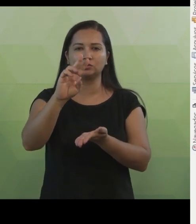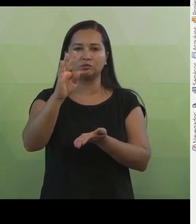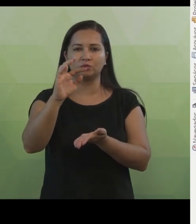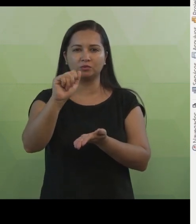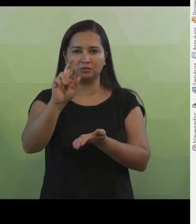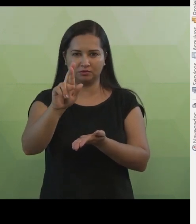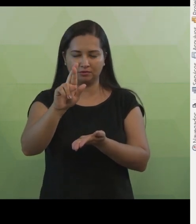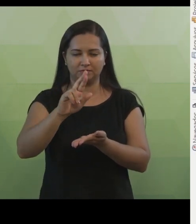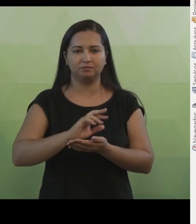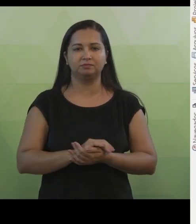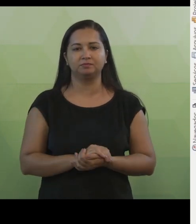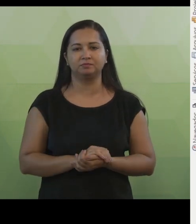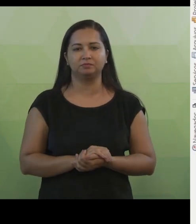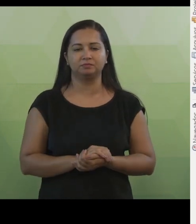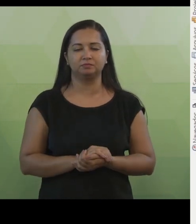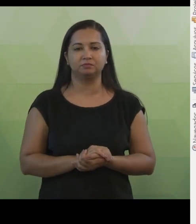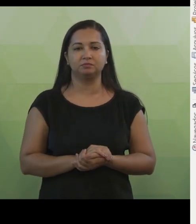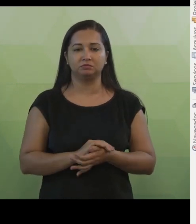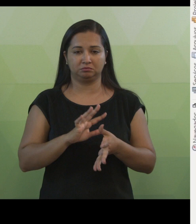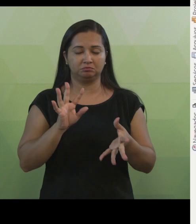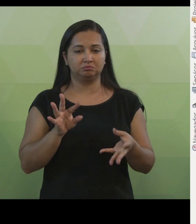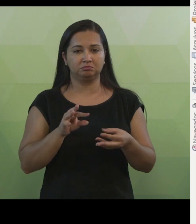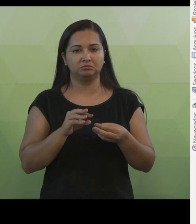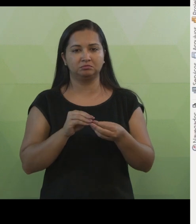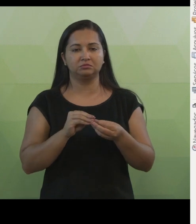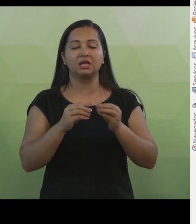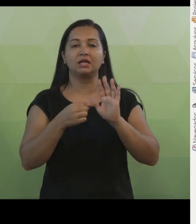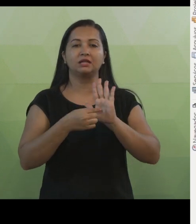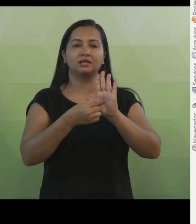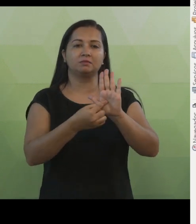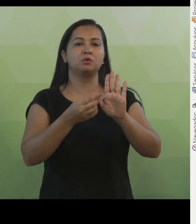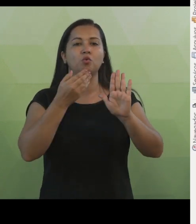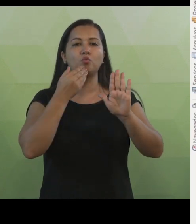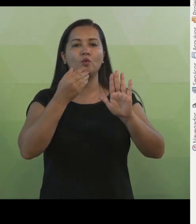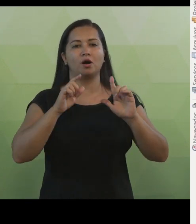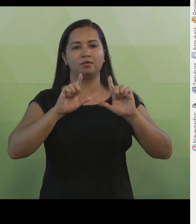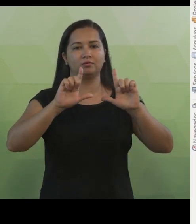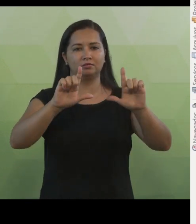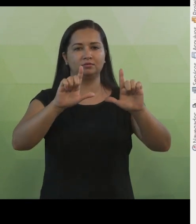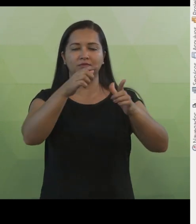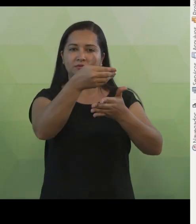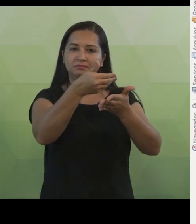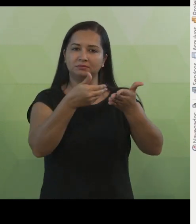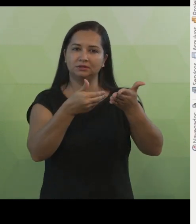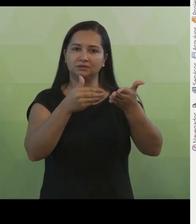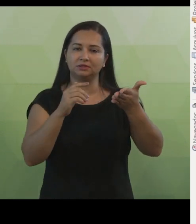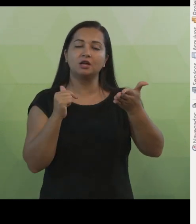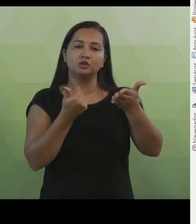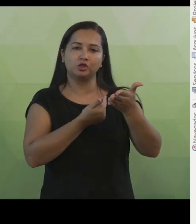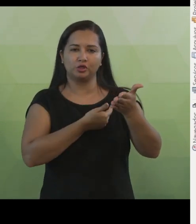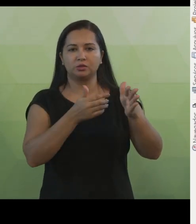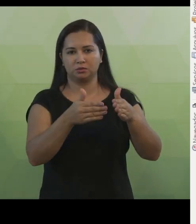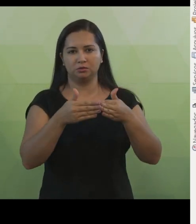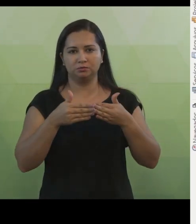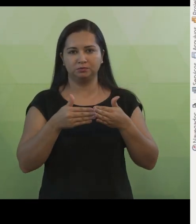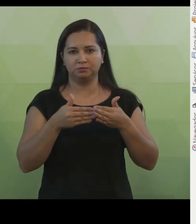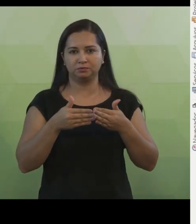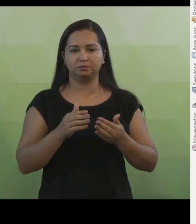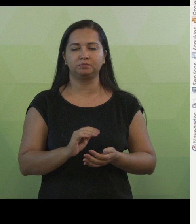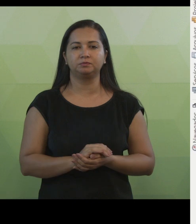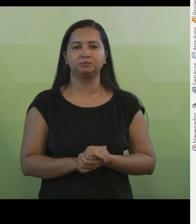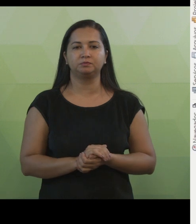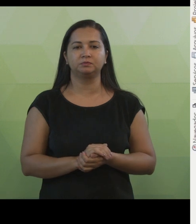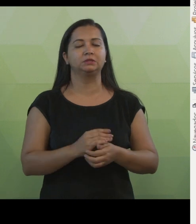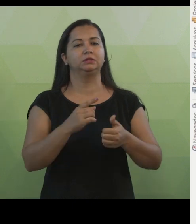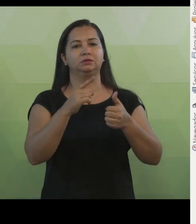será interpretado pela máquina virtual do Java. Aqui nesse botão é onde fazemos isso, executar o nosso projeto.